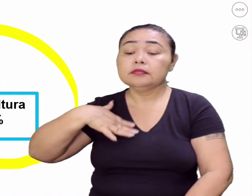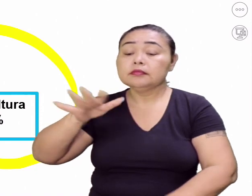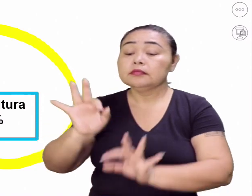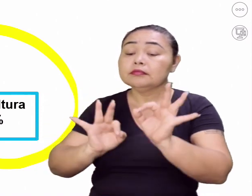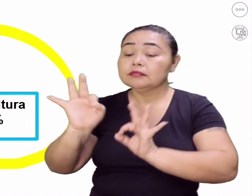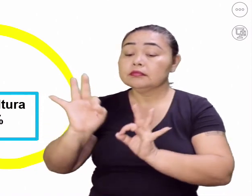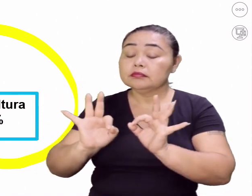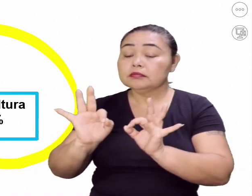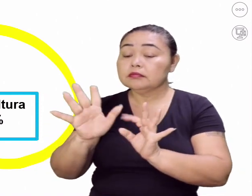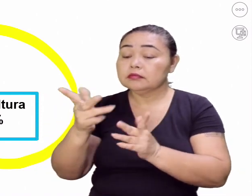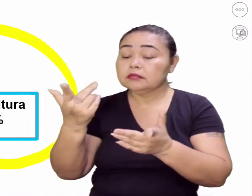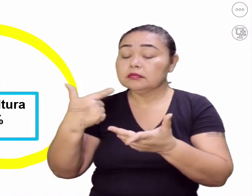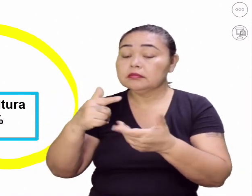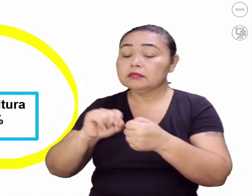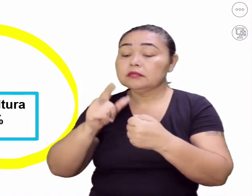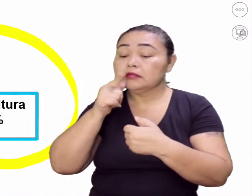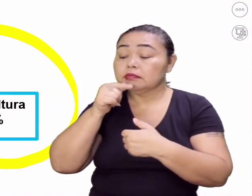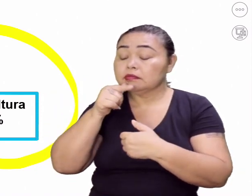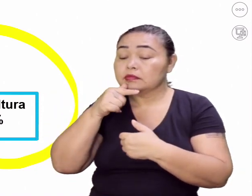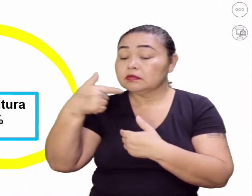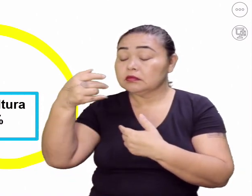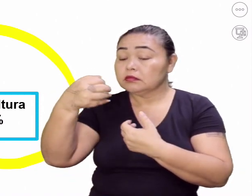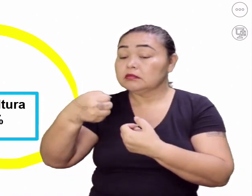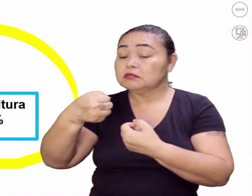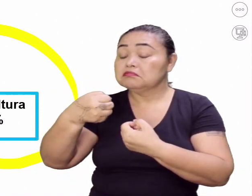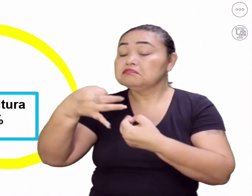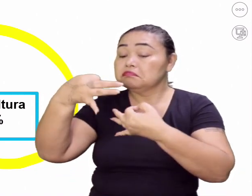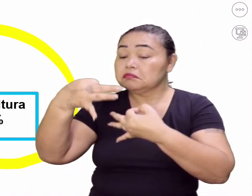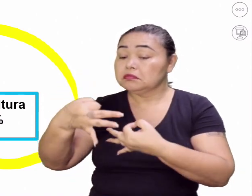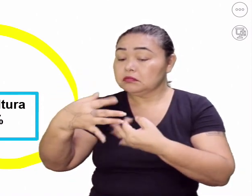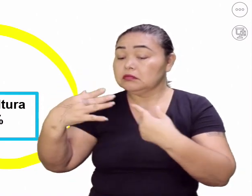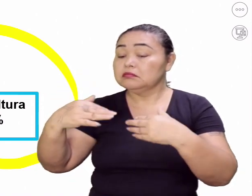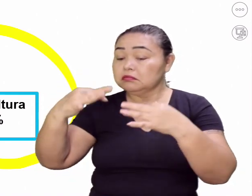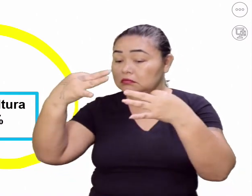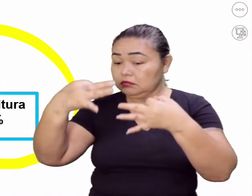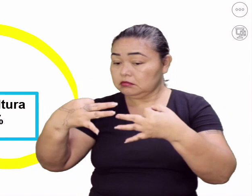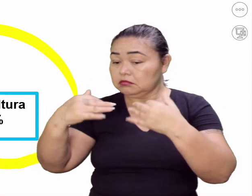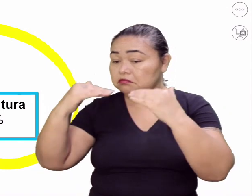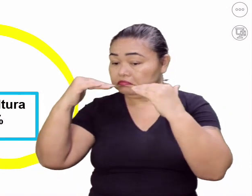desta água de uma forma muito precisa e adequada?